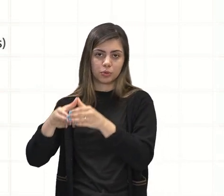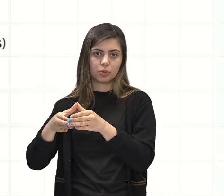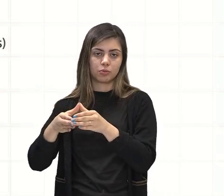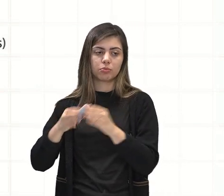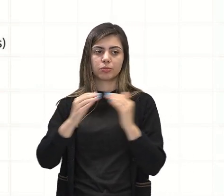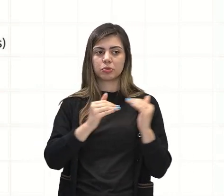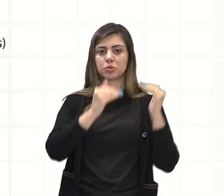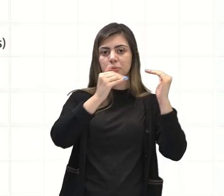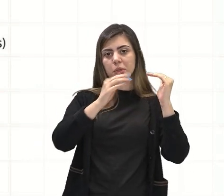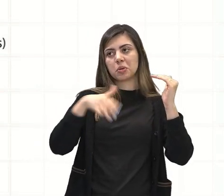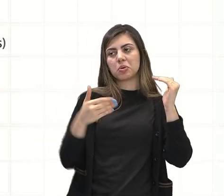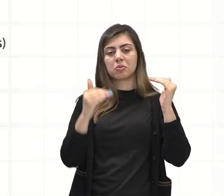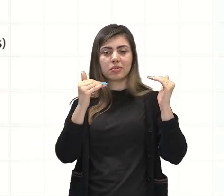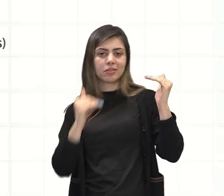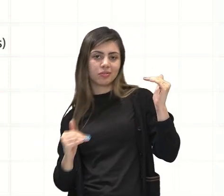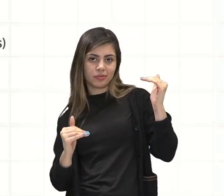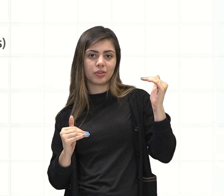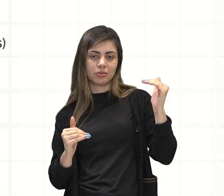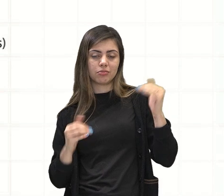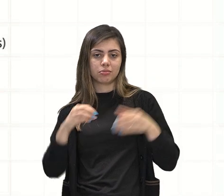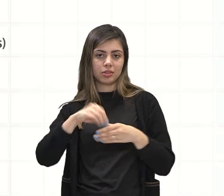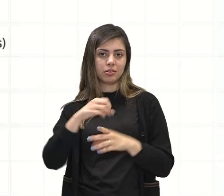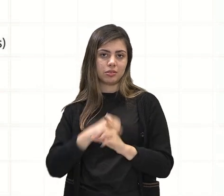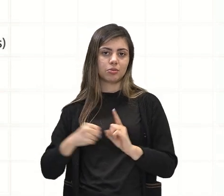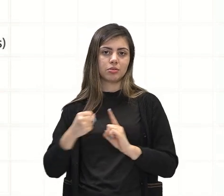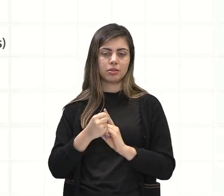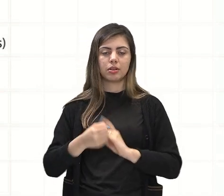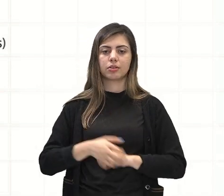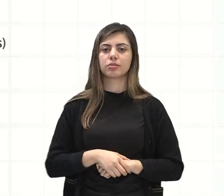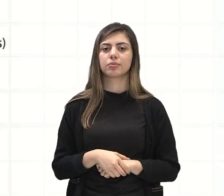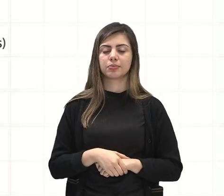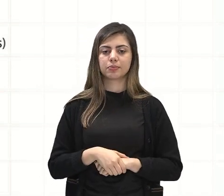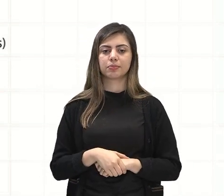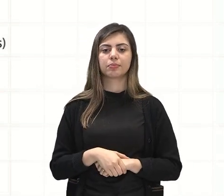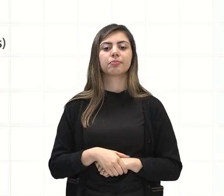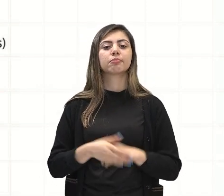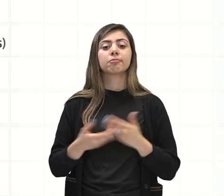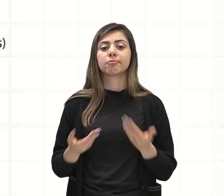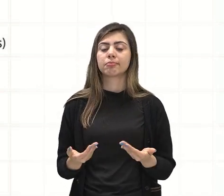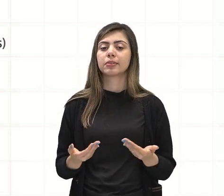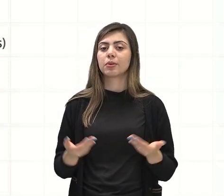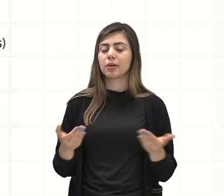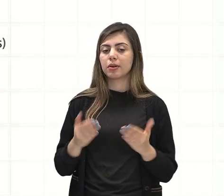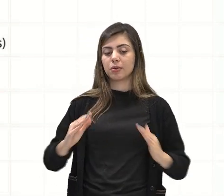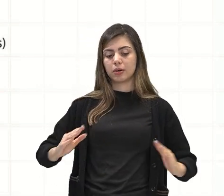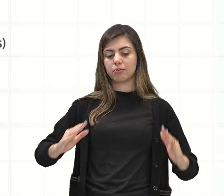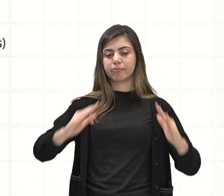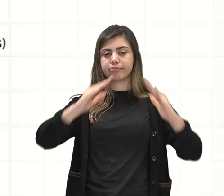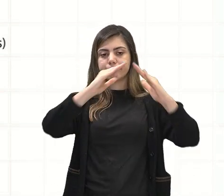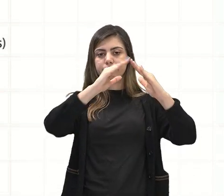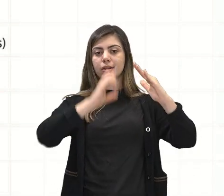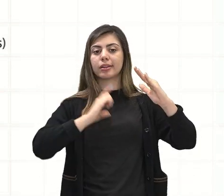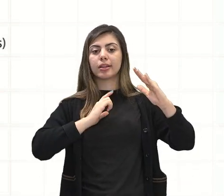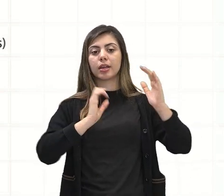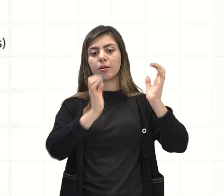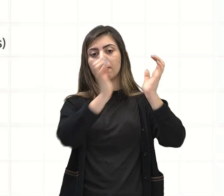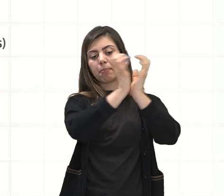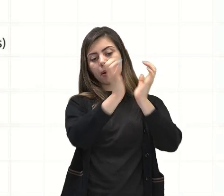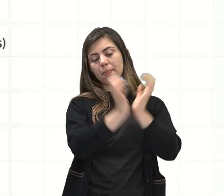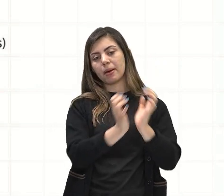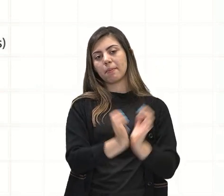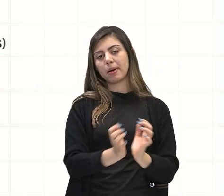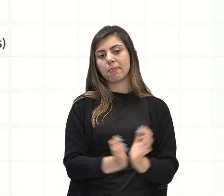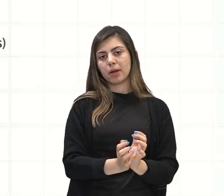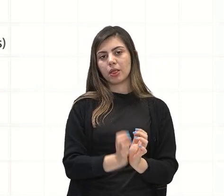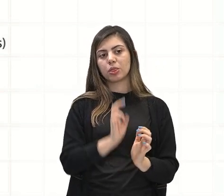sociais dentro de uma sociedade, tá bom? Então aqui a nossa pirâmide separa por nomenclatura